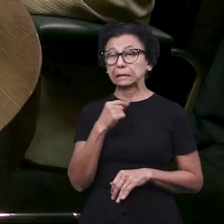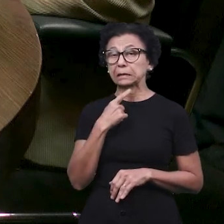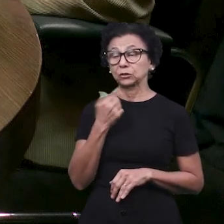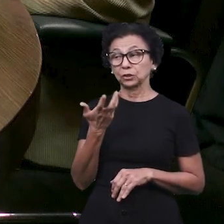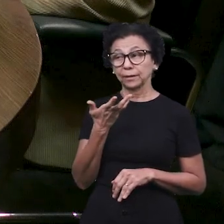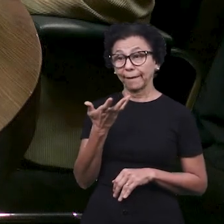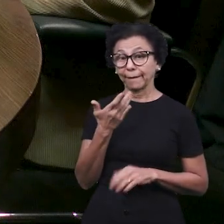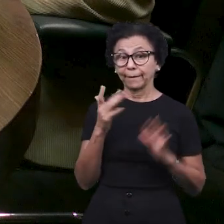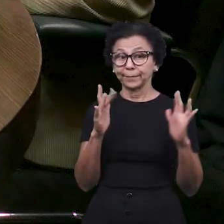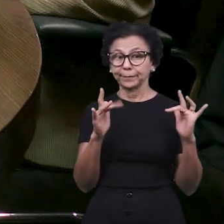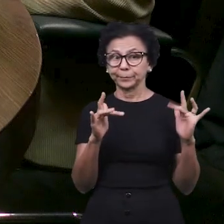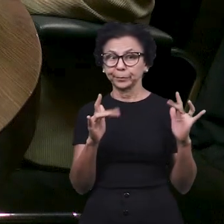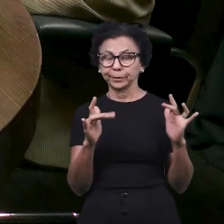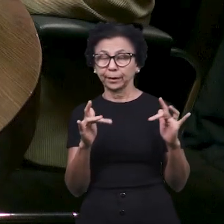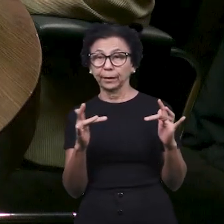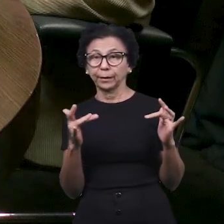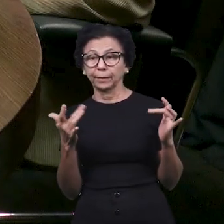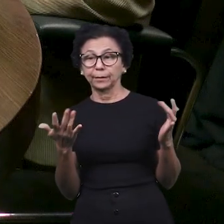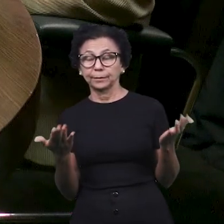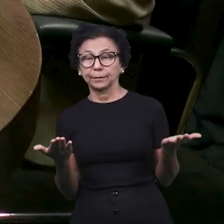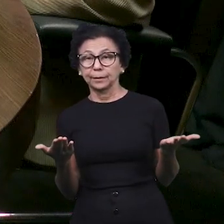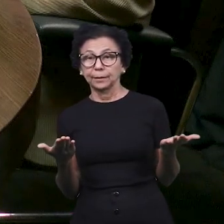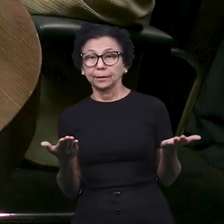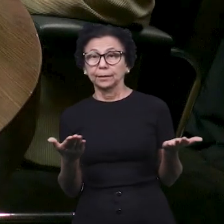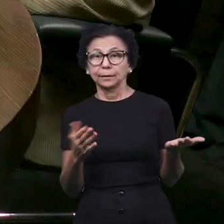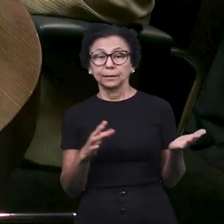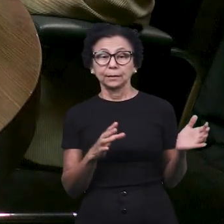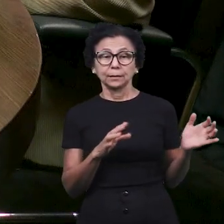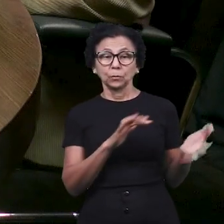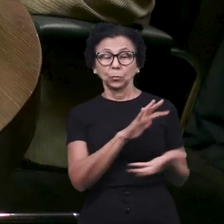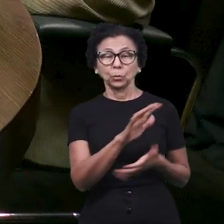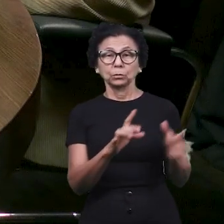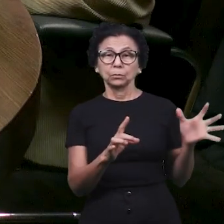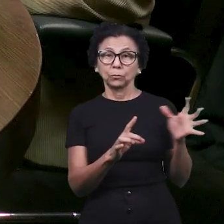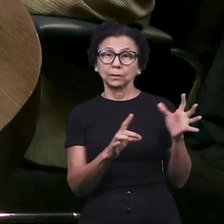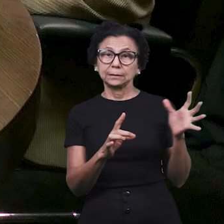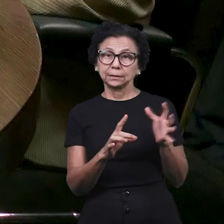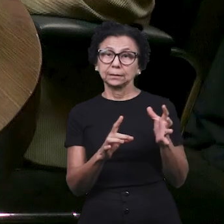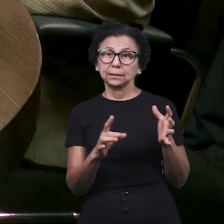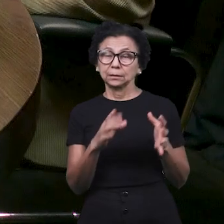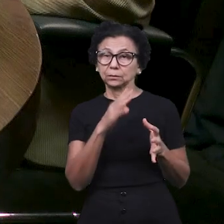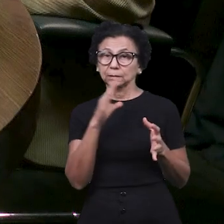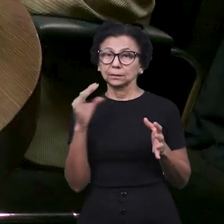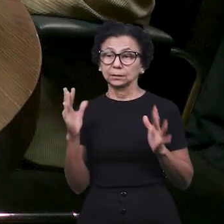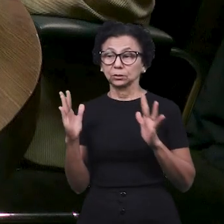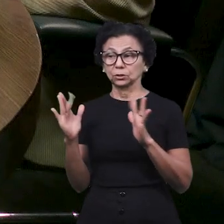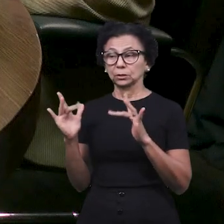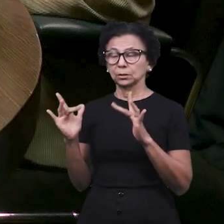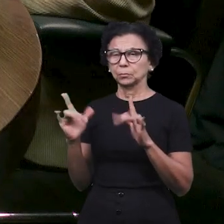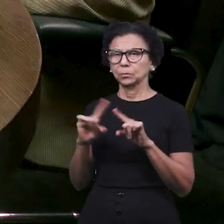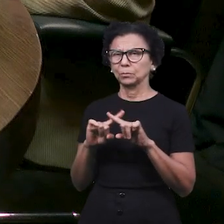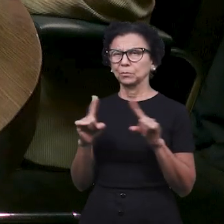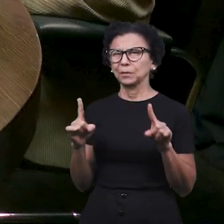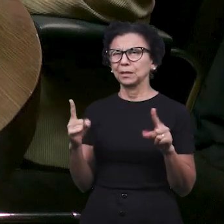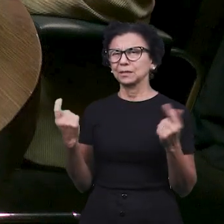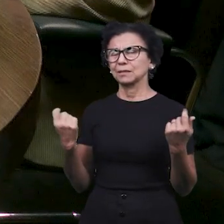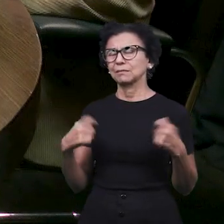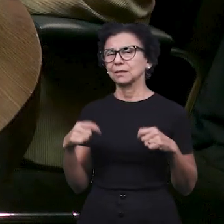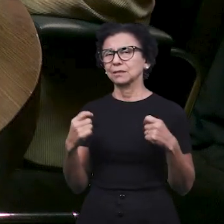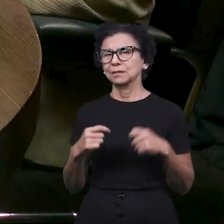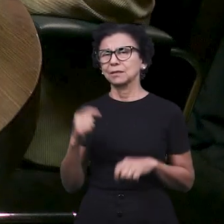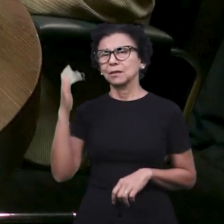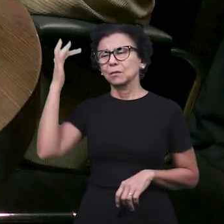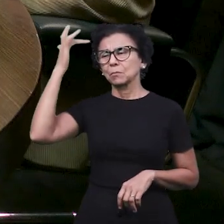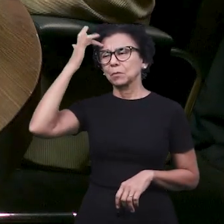esse desejo, né? O mundo que nós estamos vivendo às vezes leva os adolescentes a isso, mas é necessário